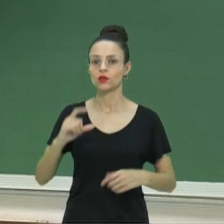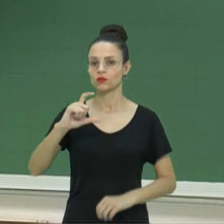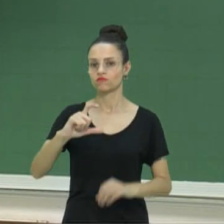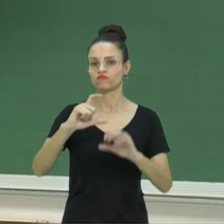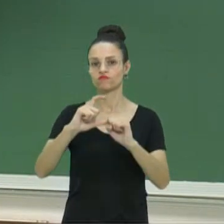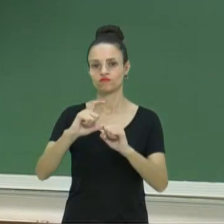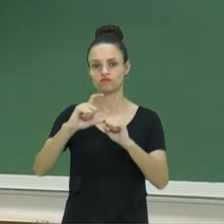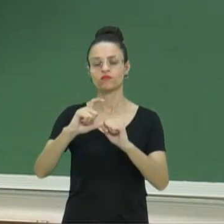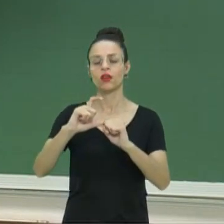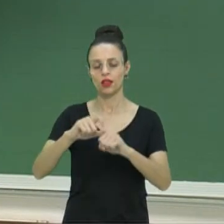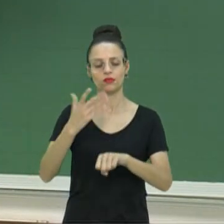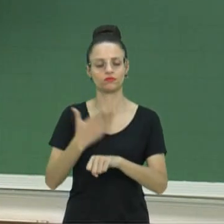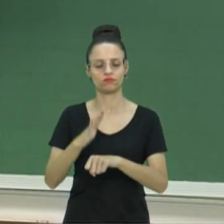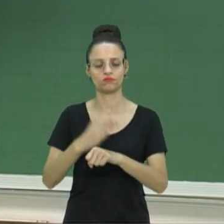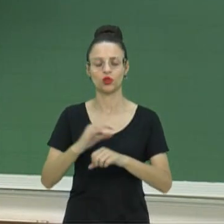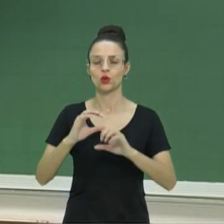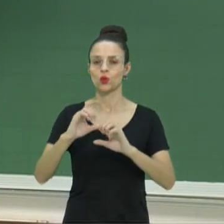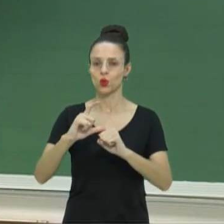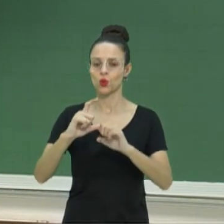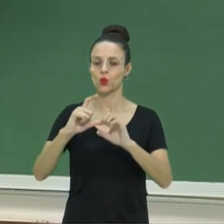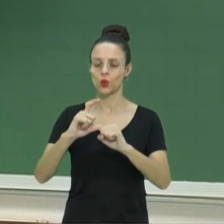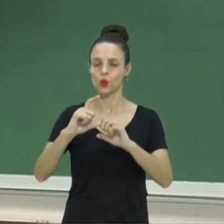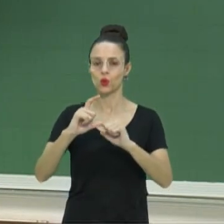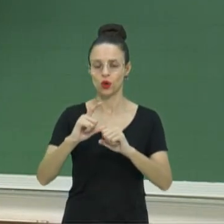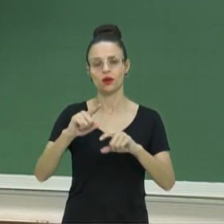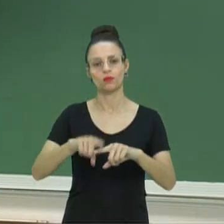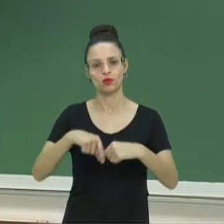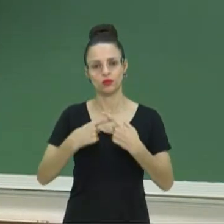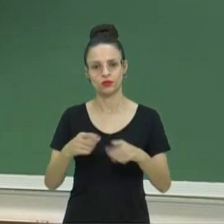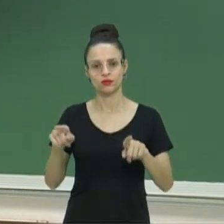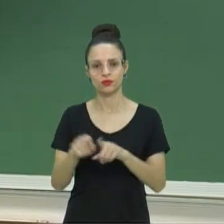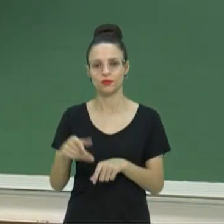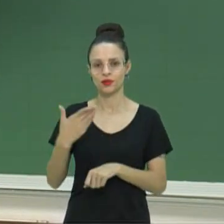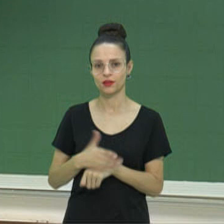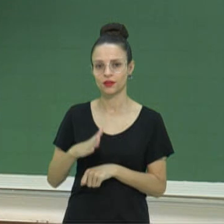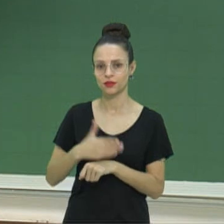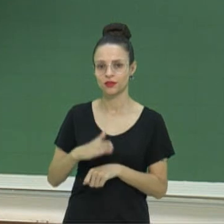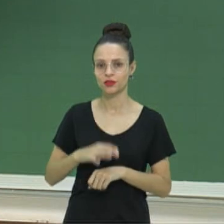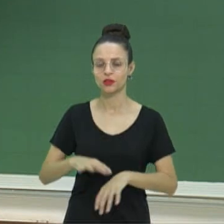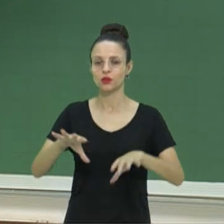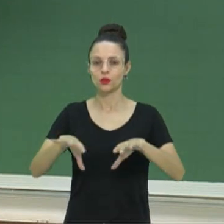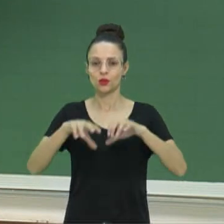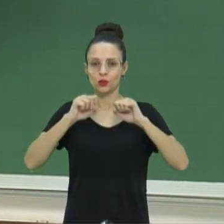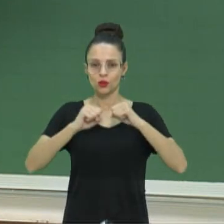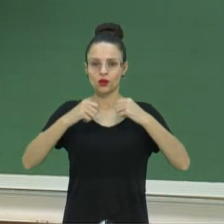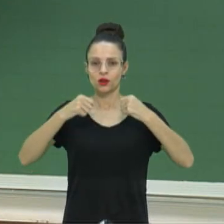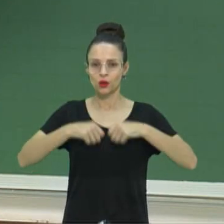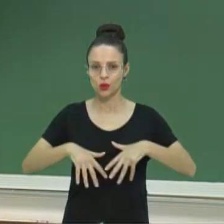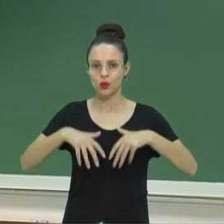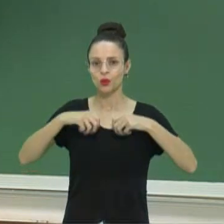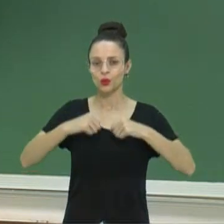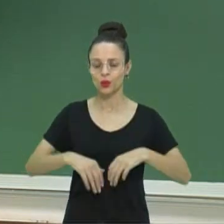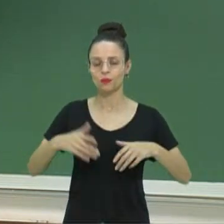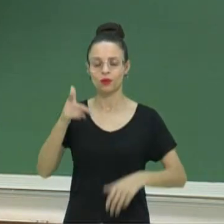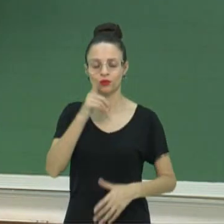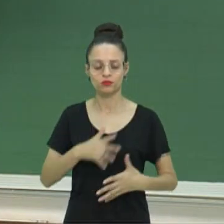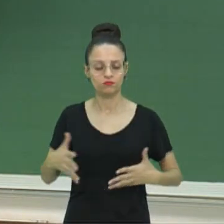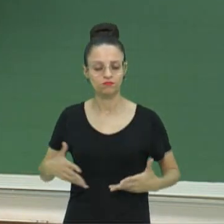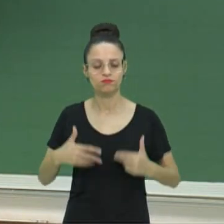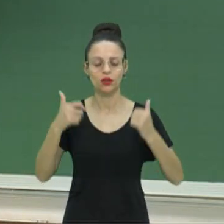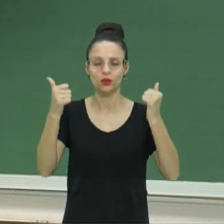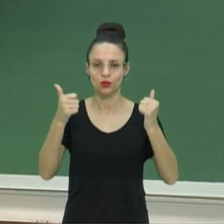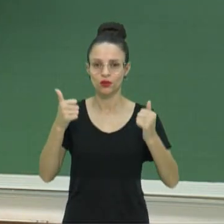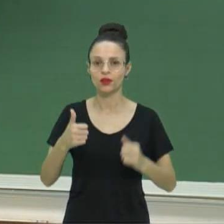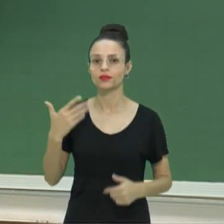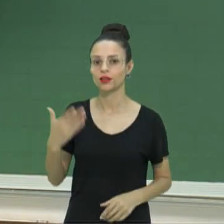é treinável, é trabalhado. Por isso que também entra exercícios de respiração para estar melhorando a respiração, né?